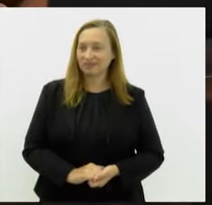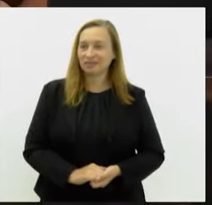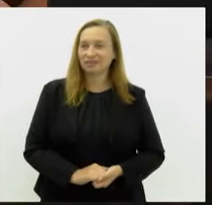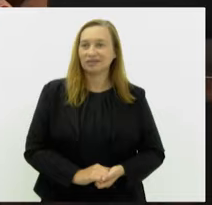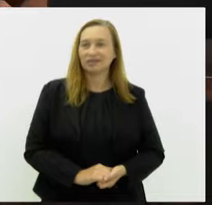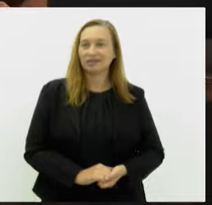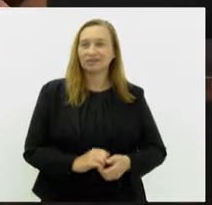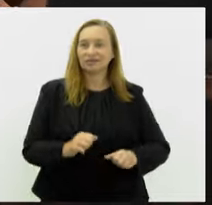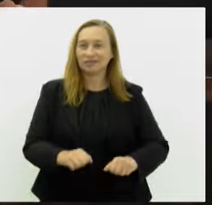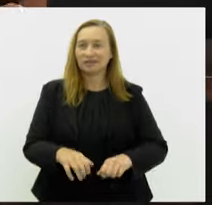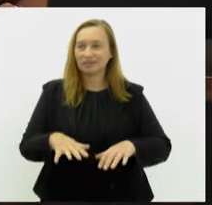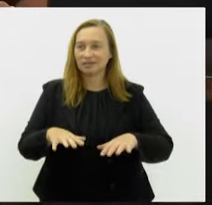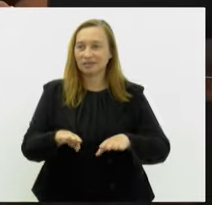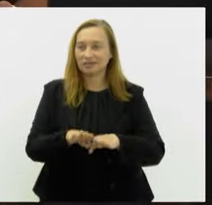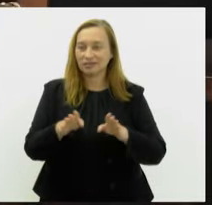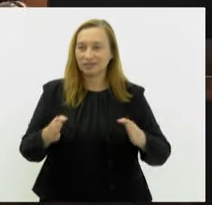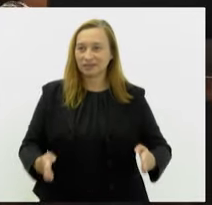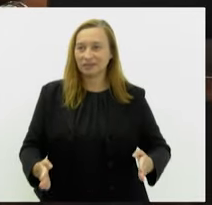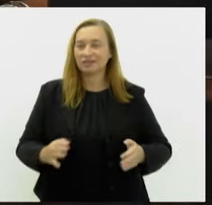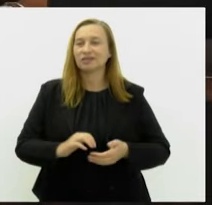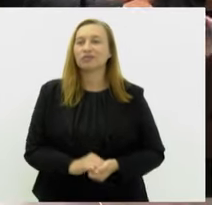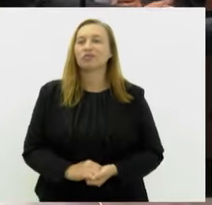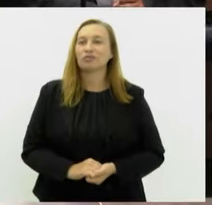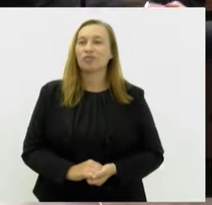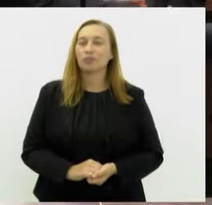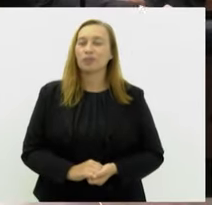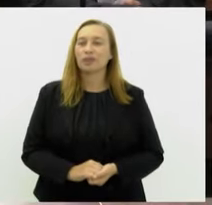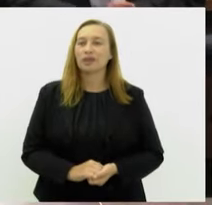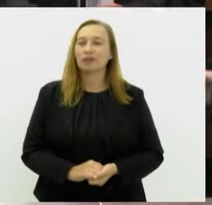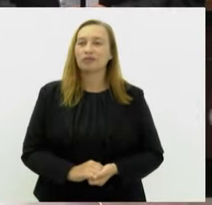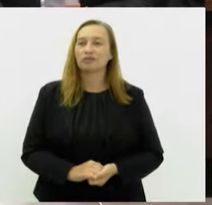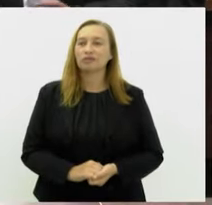Há sobre a mesa. Parabéns, Fred.